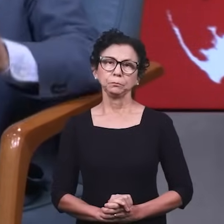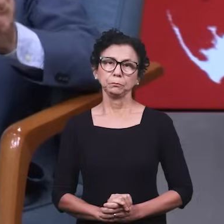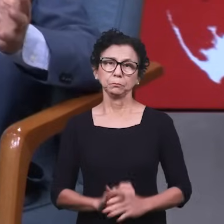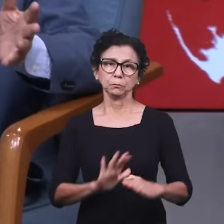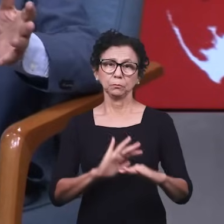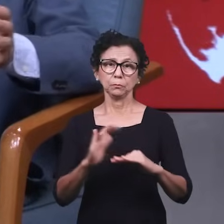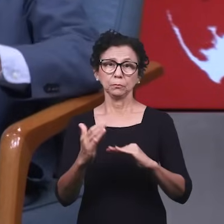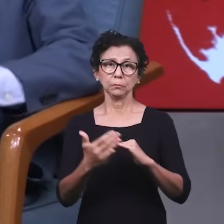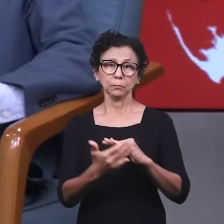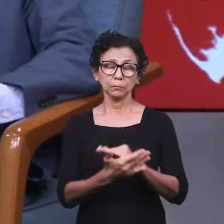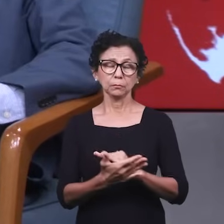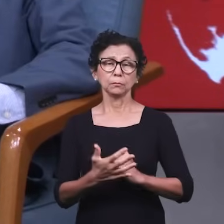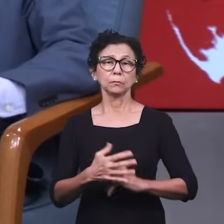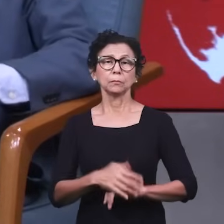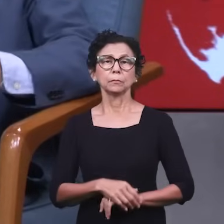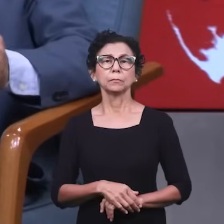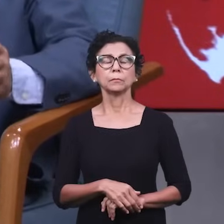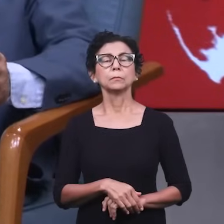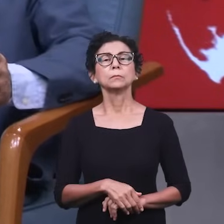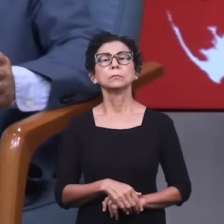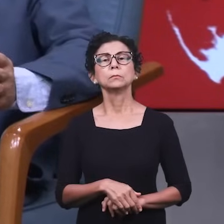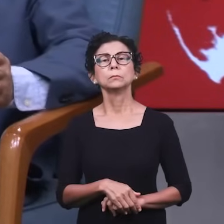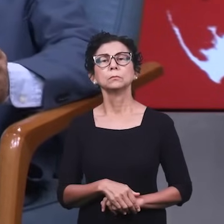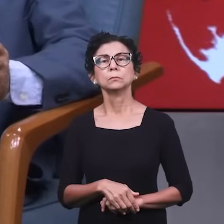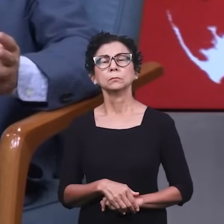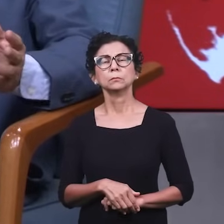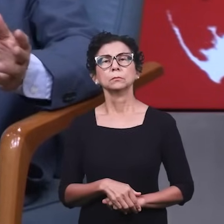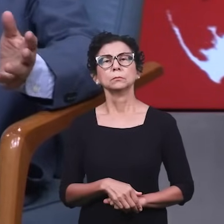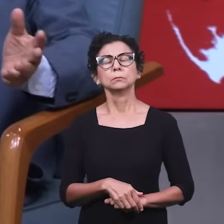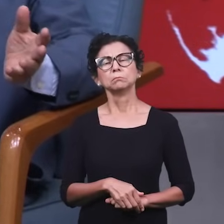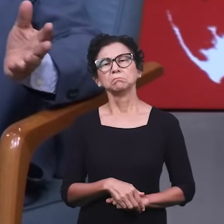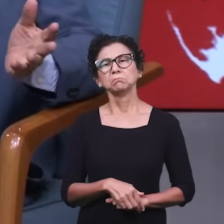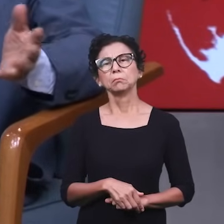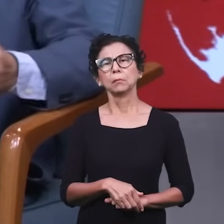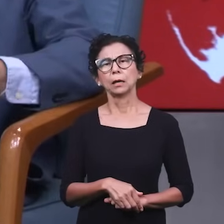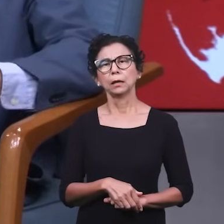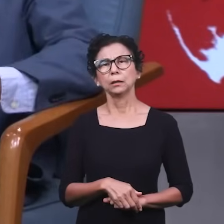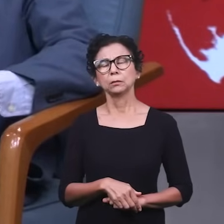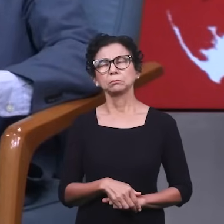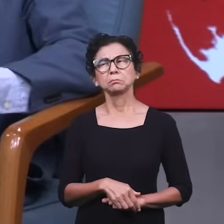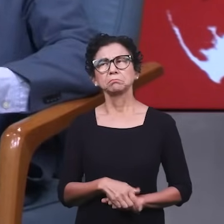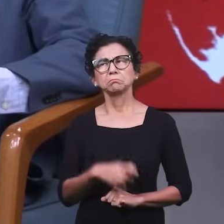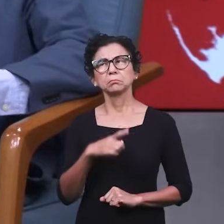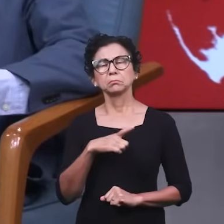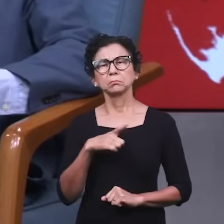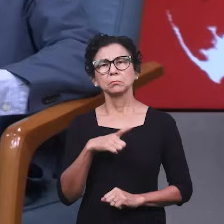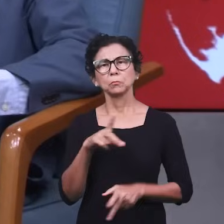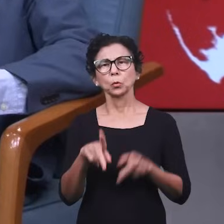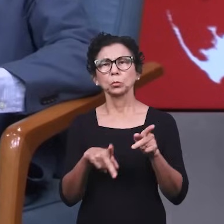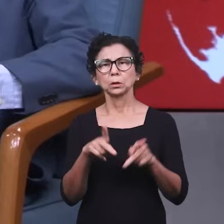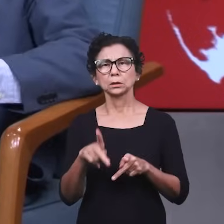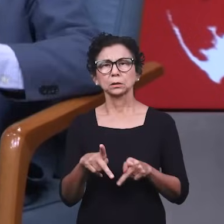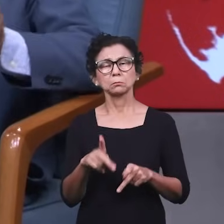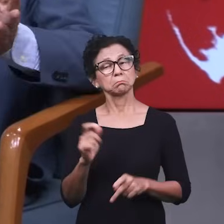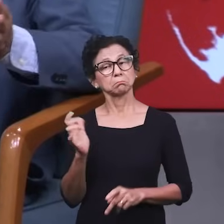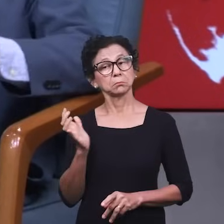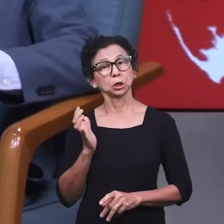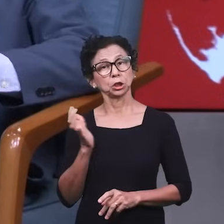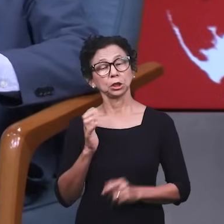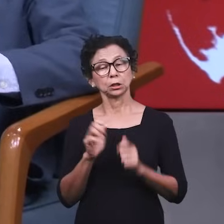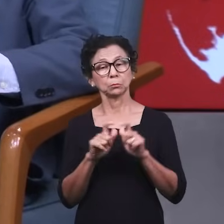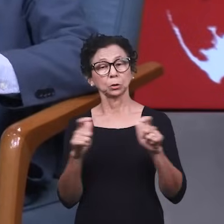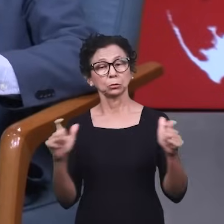É um bairro nobre, nós estávamos começando com pouco menos de 20 pessoas e nós